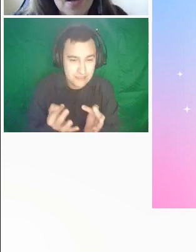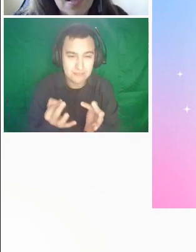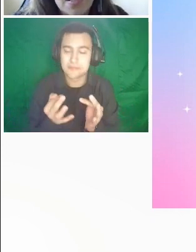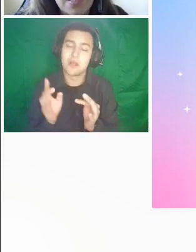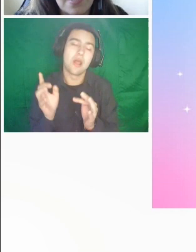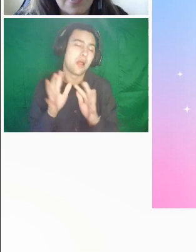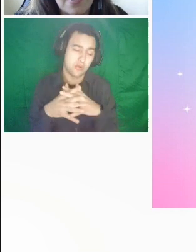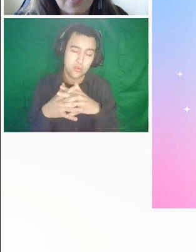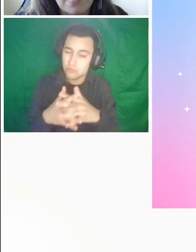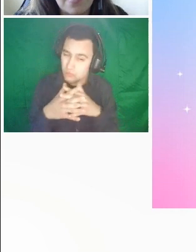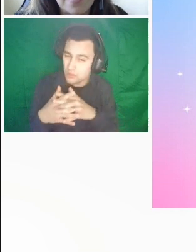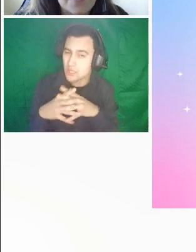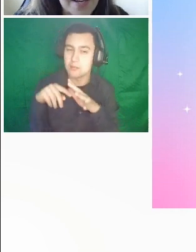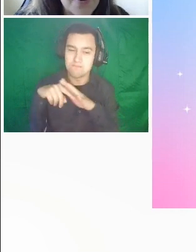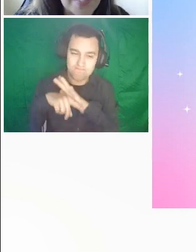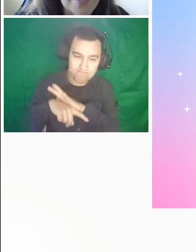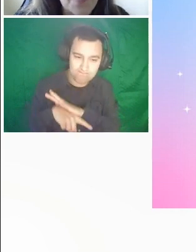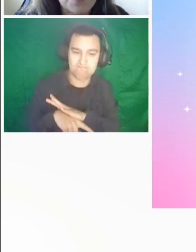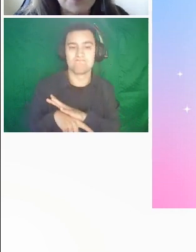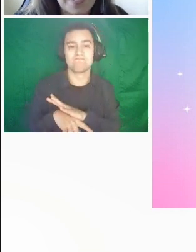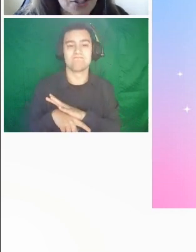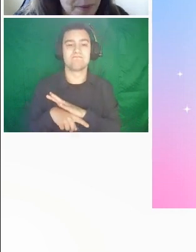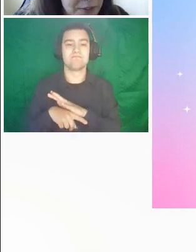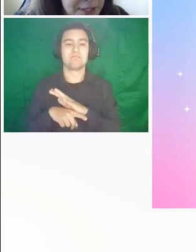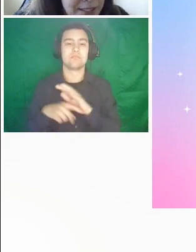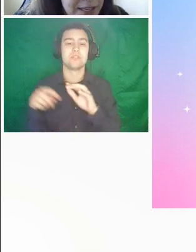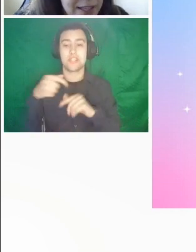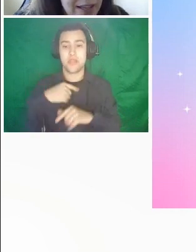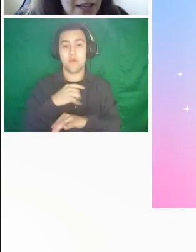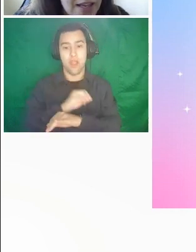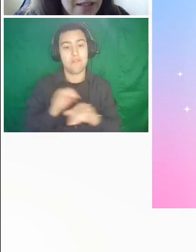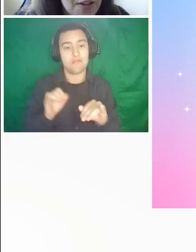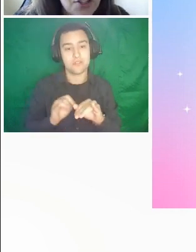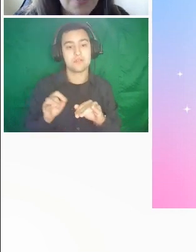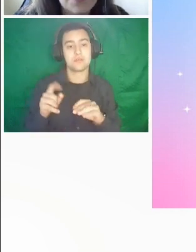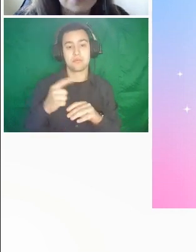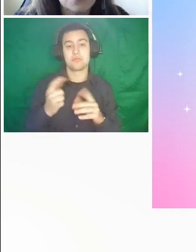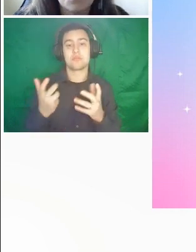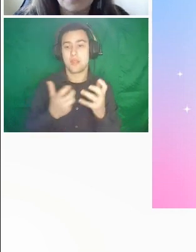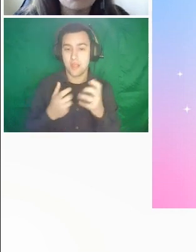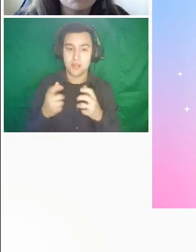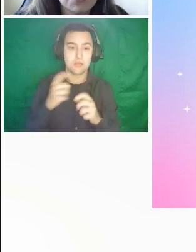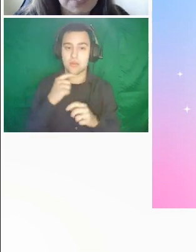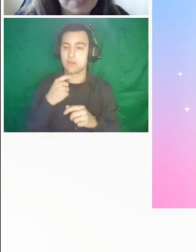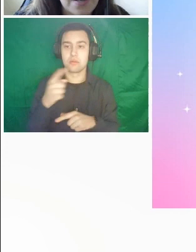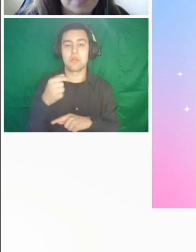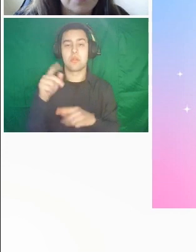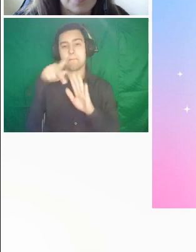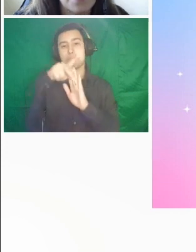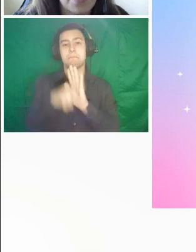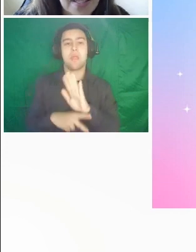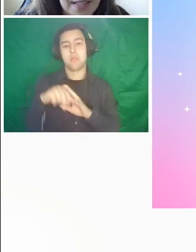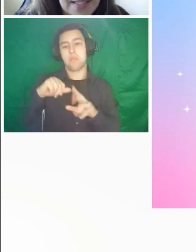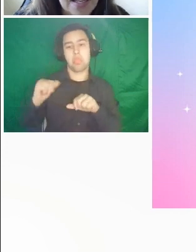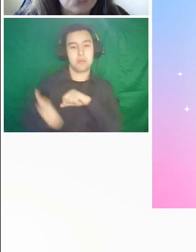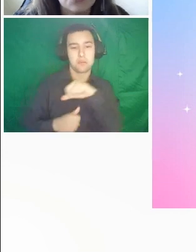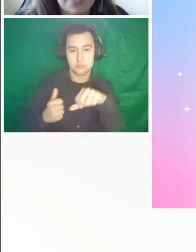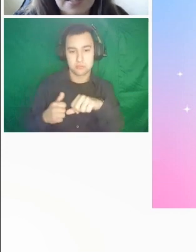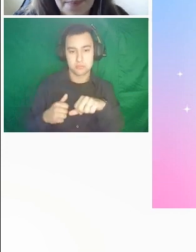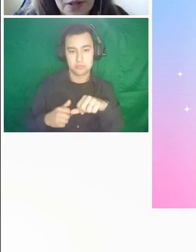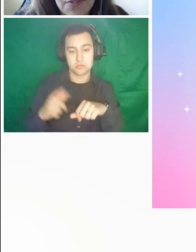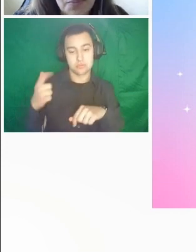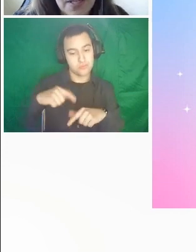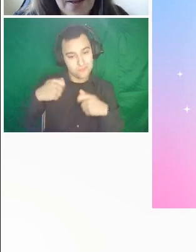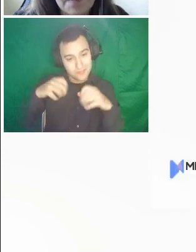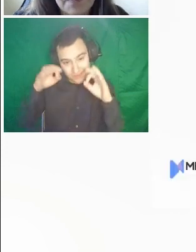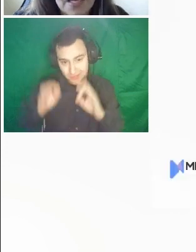né Eh e a única coisa que eu posso garantir para vocês é que não adianta fazer nenhum plano de mudança A Mai certeza que a gente tem